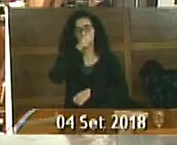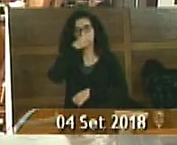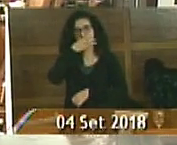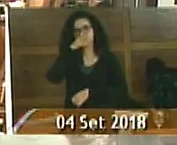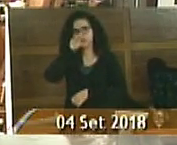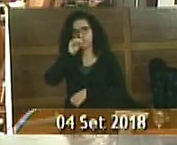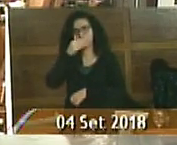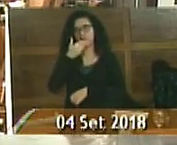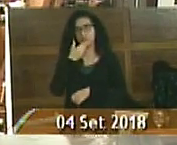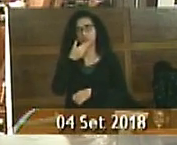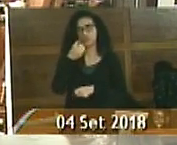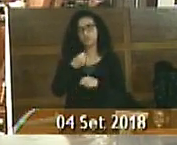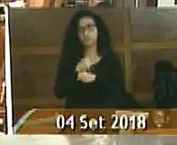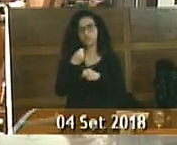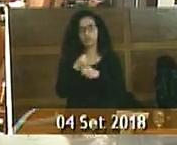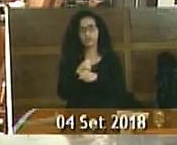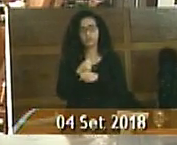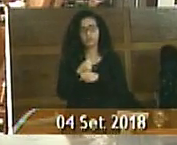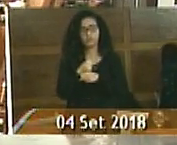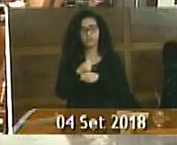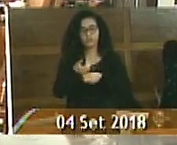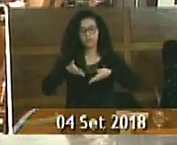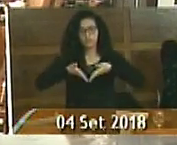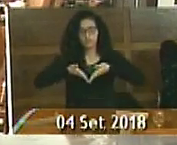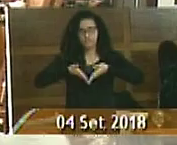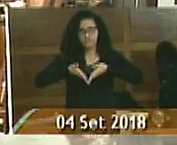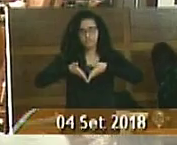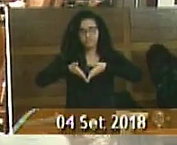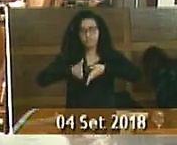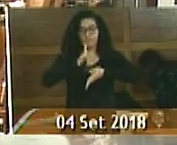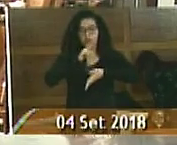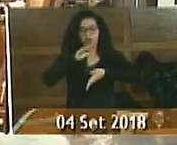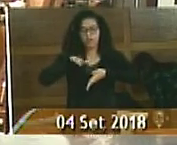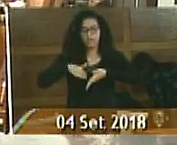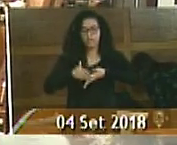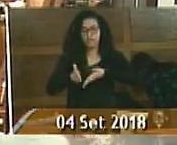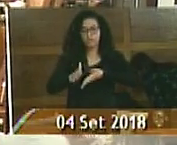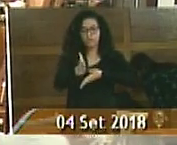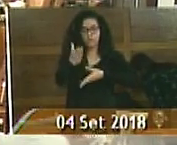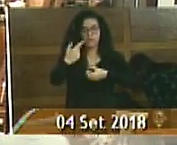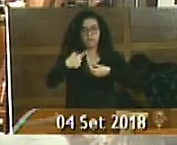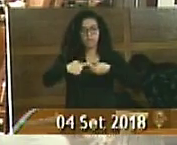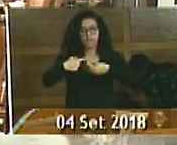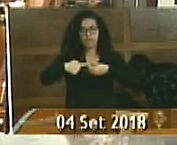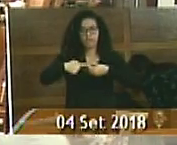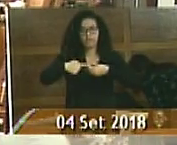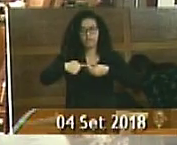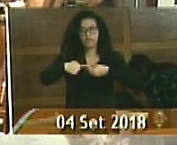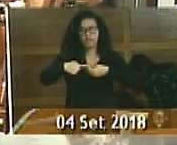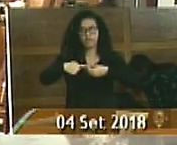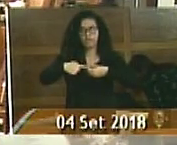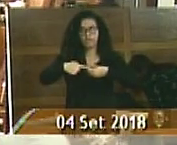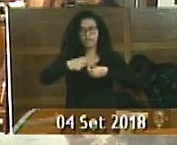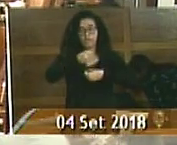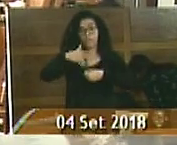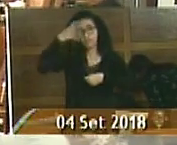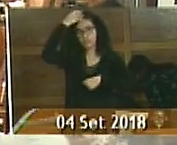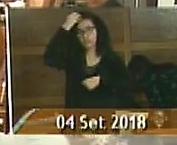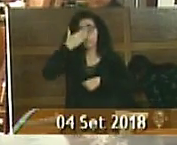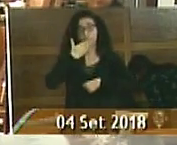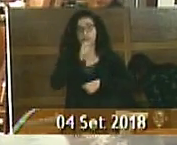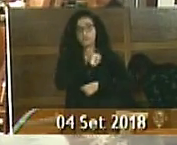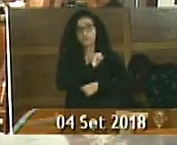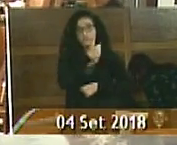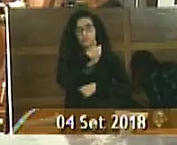1830, construção de galeria para escoamento de água fluviais na rua Bambuzai, bairro Nova Angra. Indicação